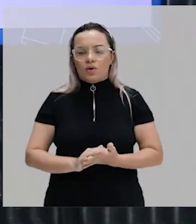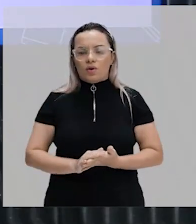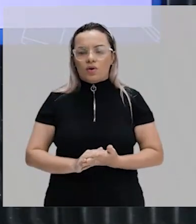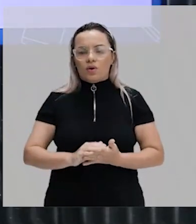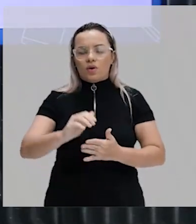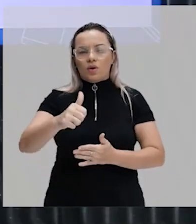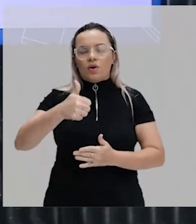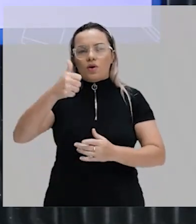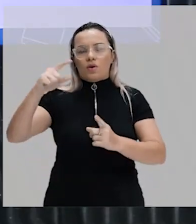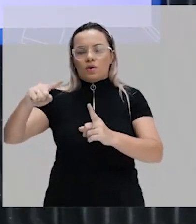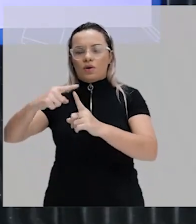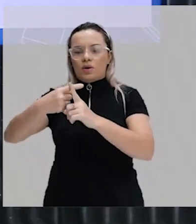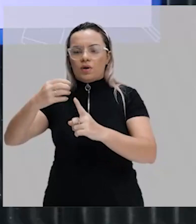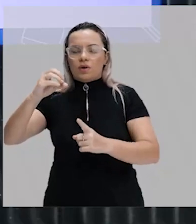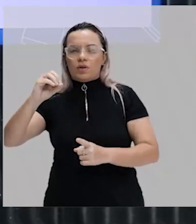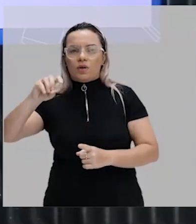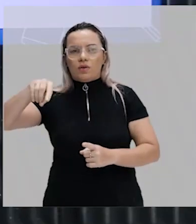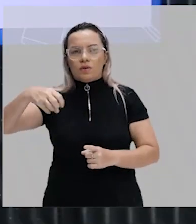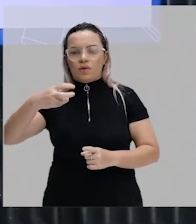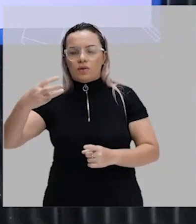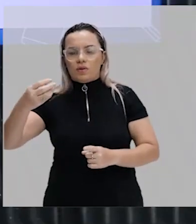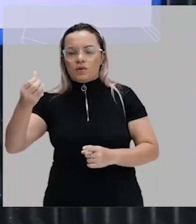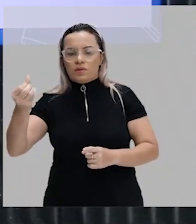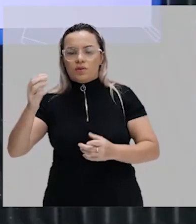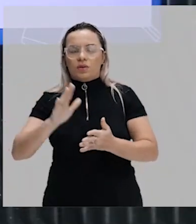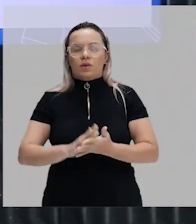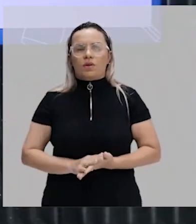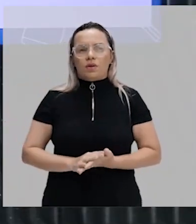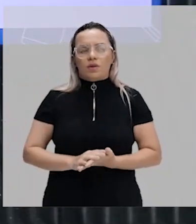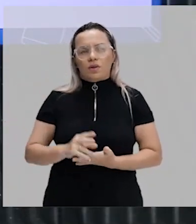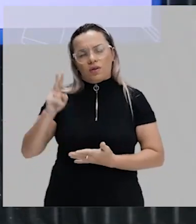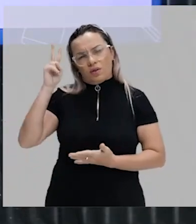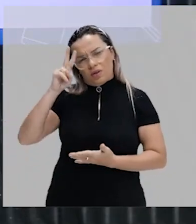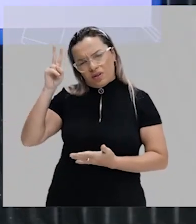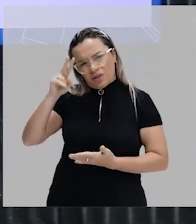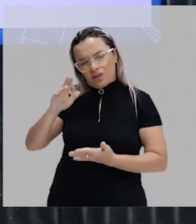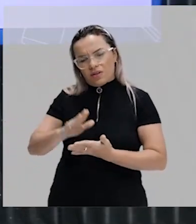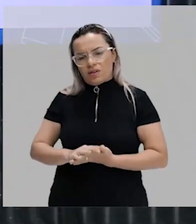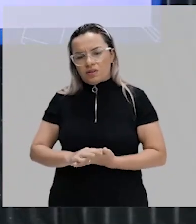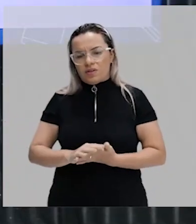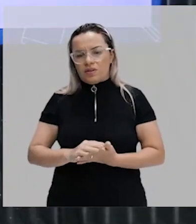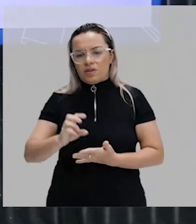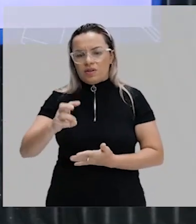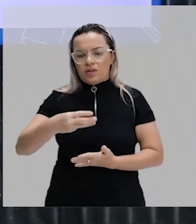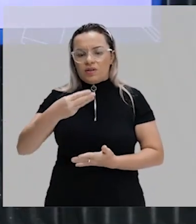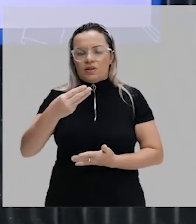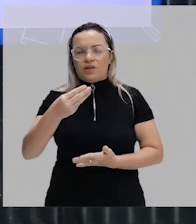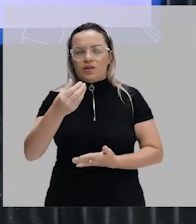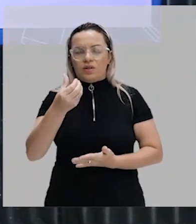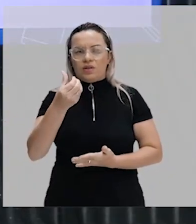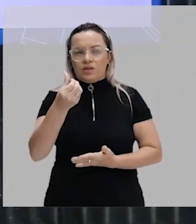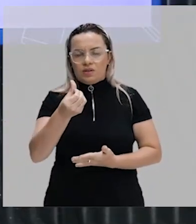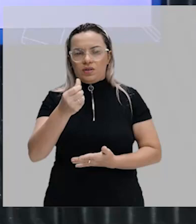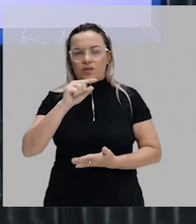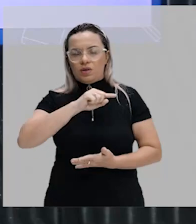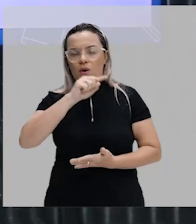0,36. Por que ficou 0,36? Gente, não é 36 por 100? Por cento